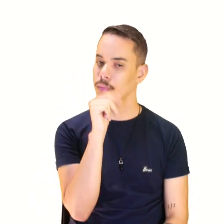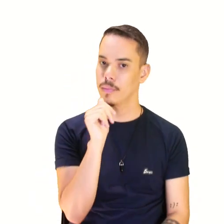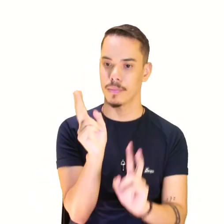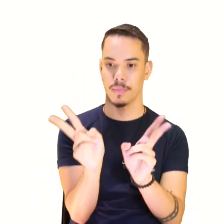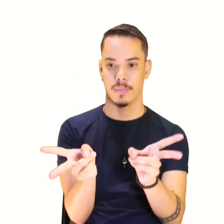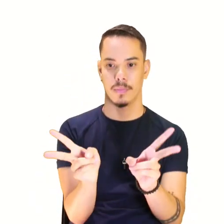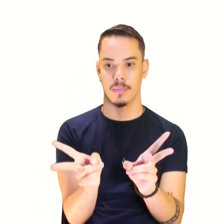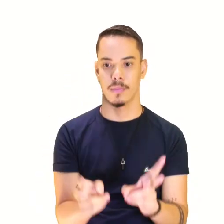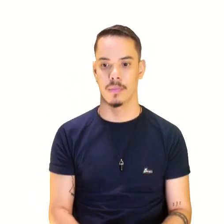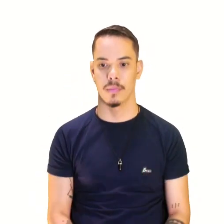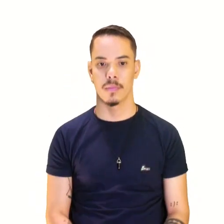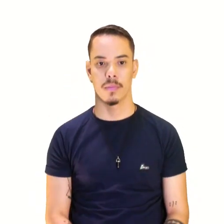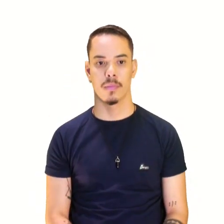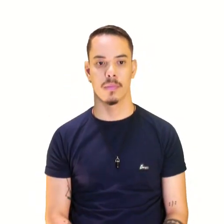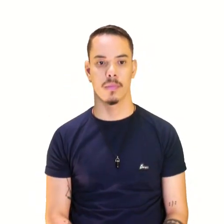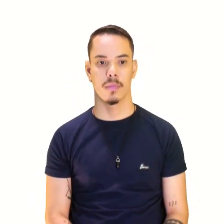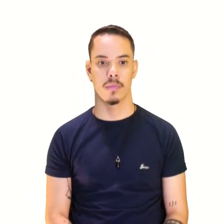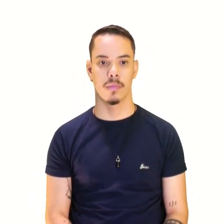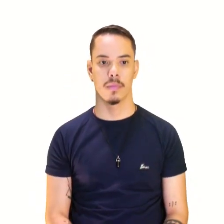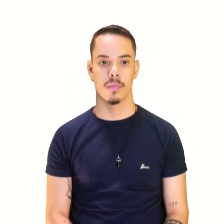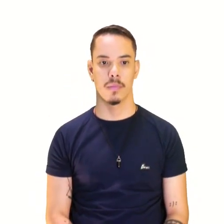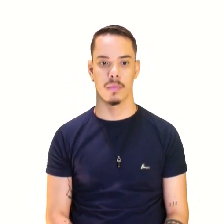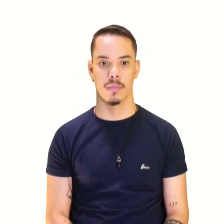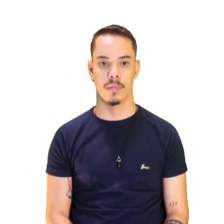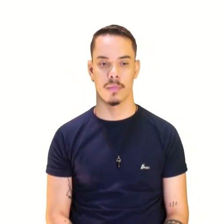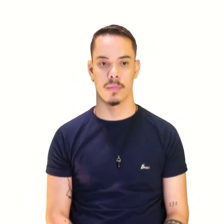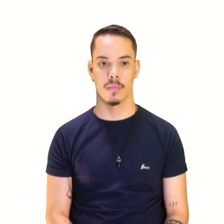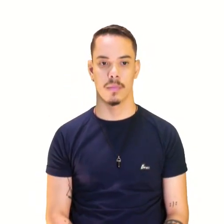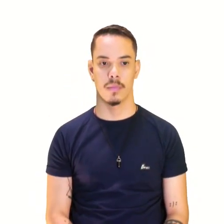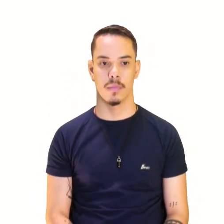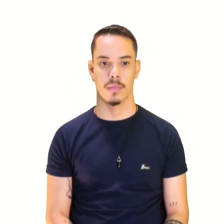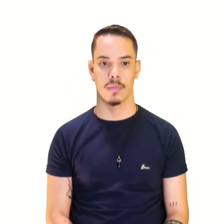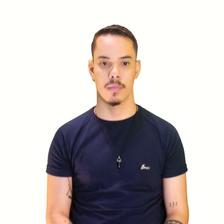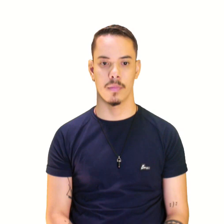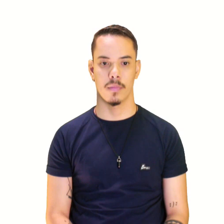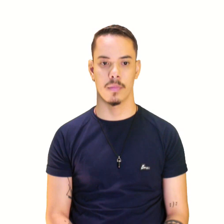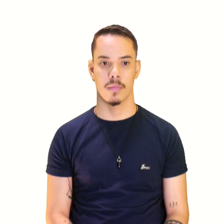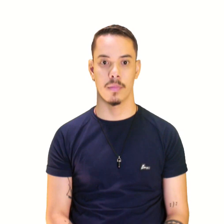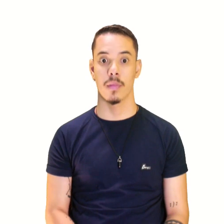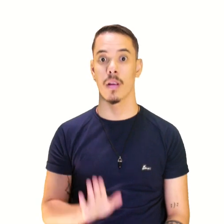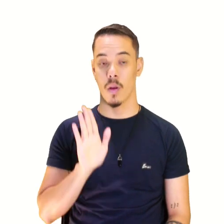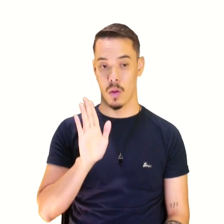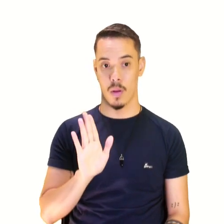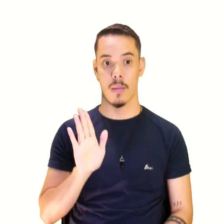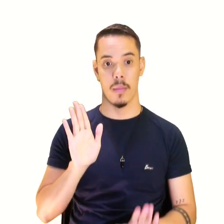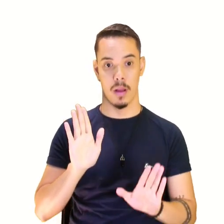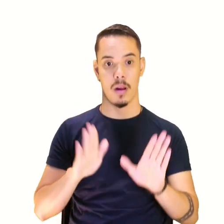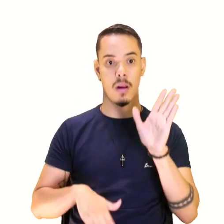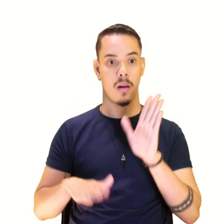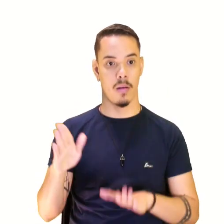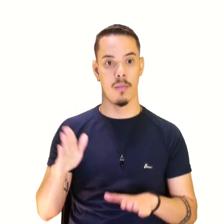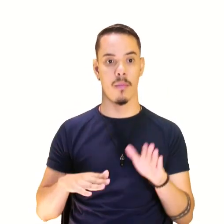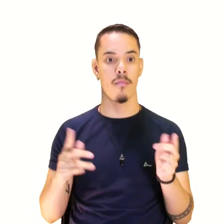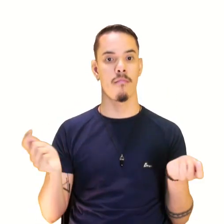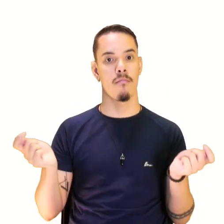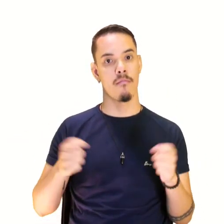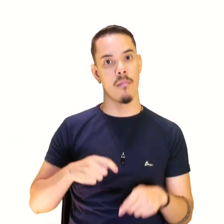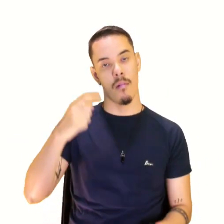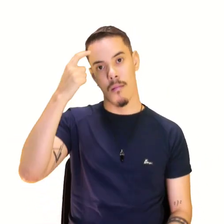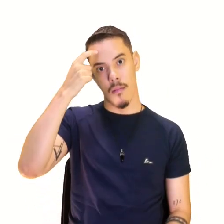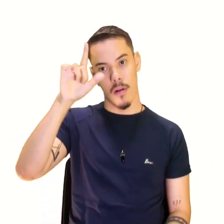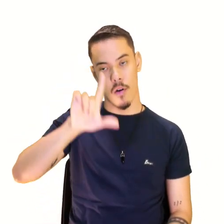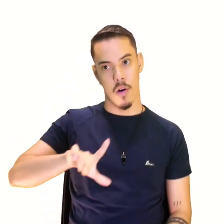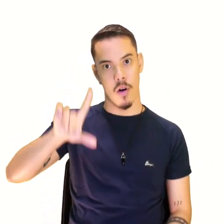mesma atividade? Ixi, diminui o número de trabalhadores. Agora, uma coisa eu te digo, hein? Tem vezes que dá para fazer pelo